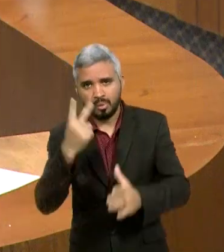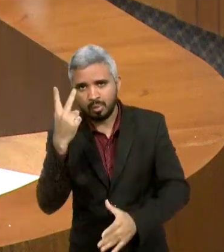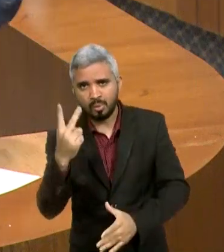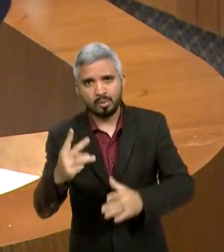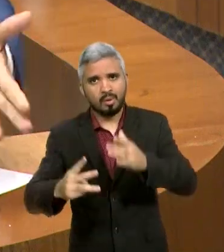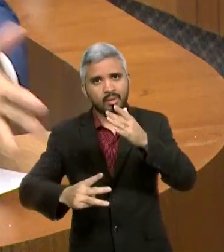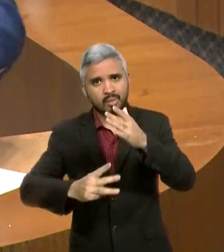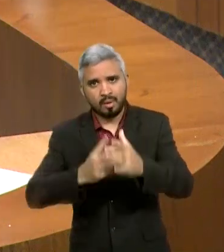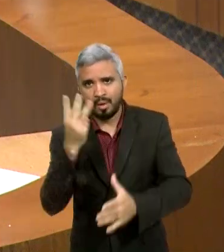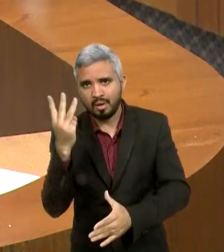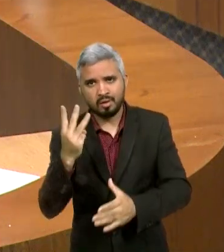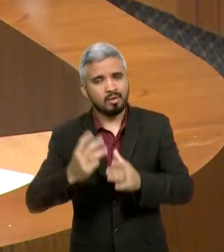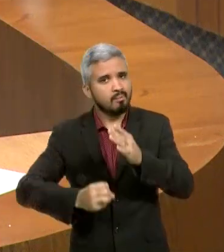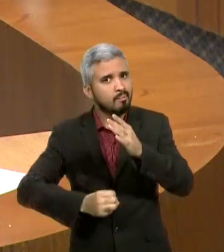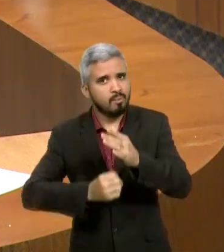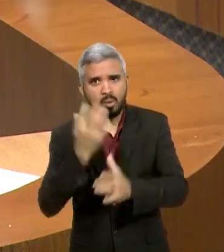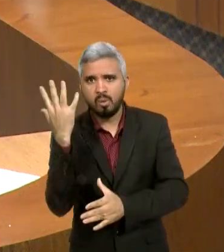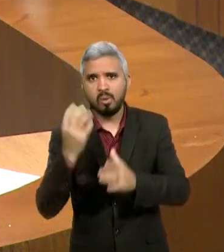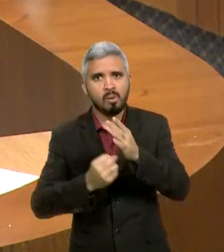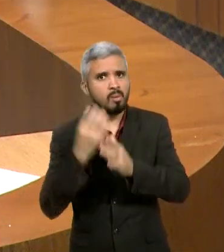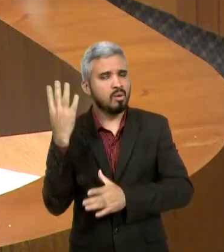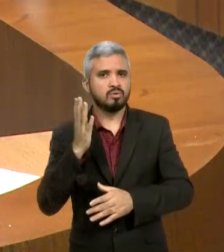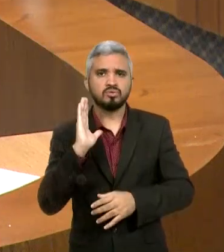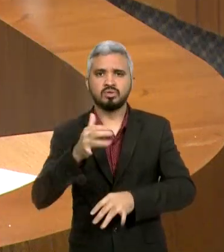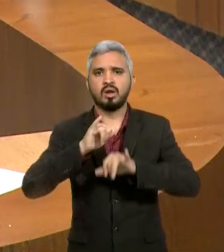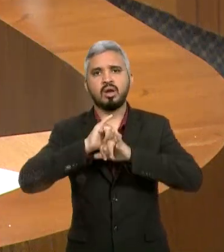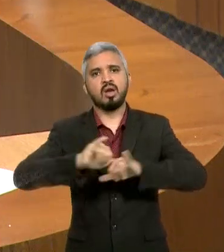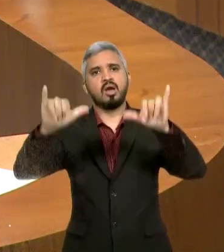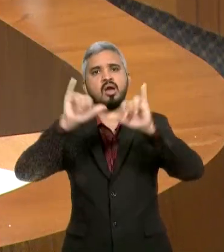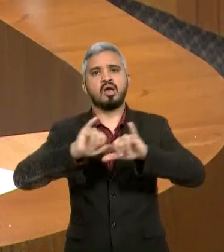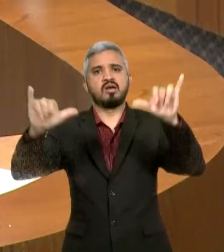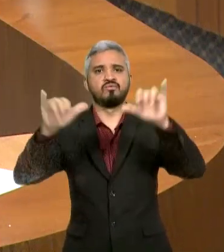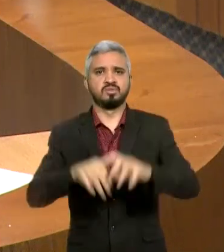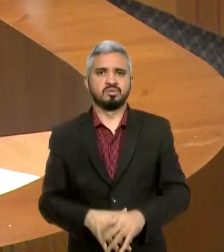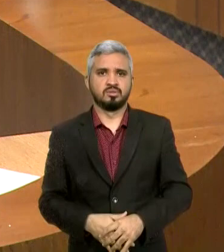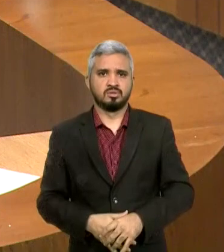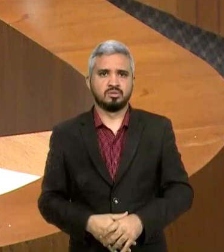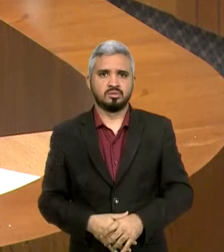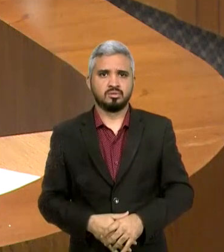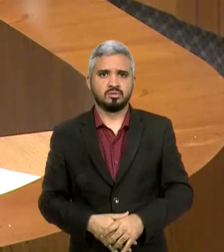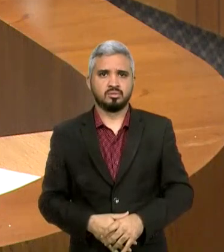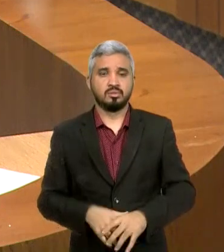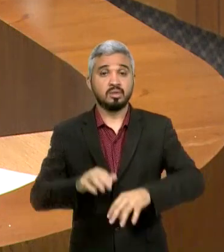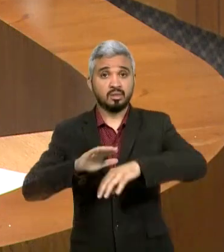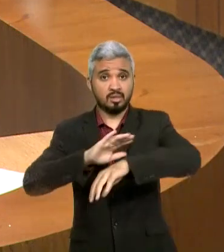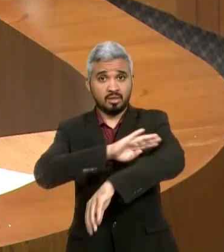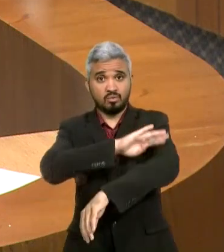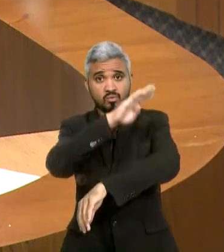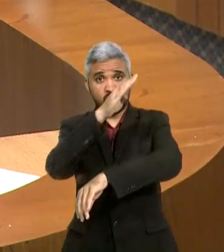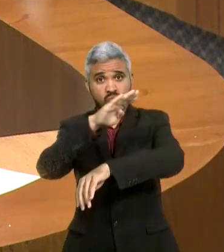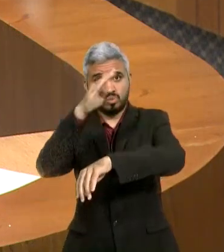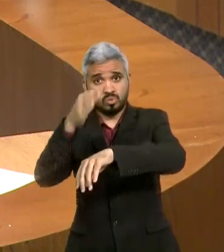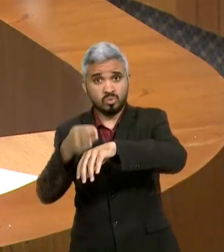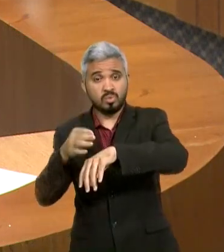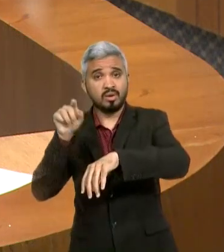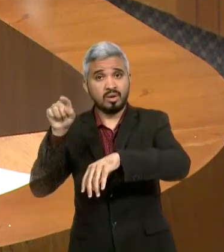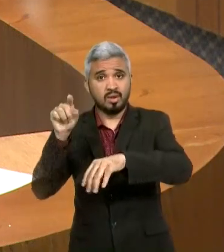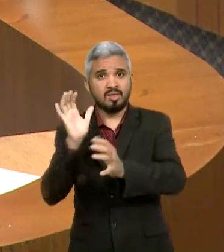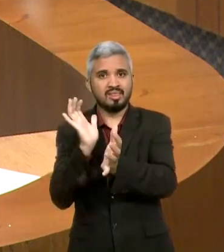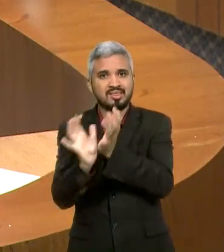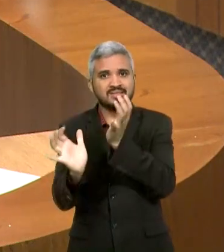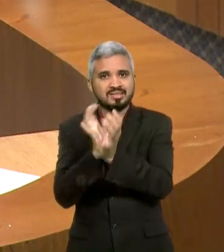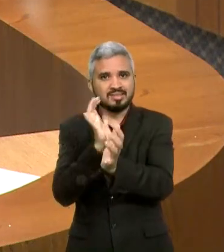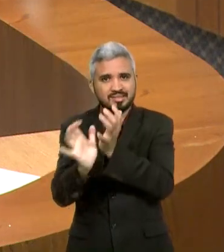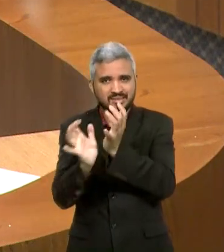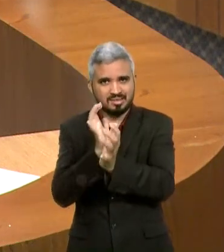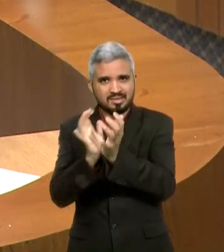vezes, inúmeras vezes, um acidente numa duna no centro de Barreirinhas. Um